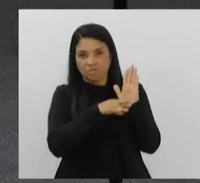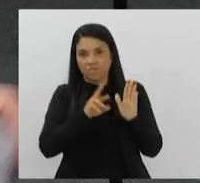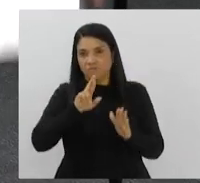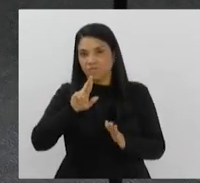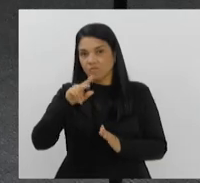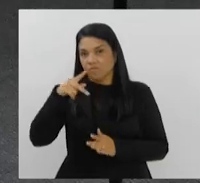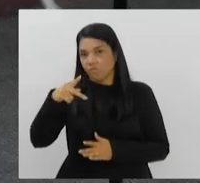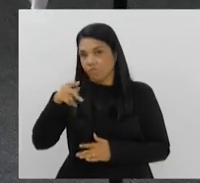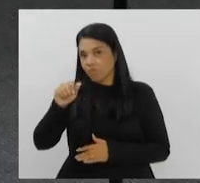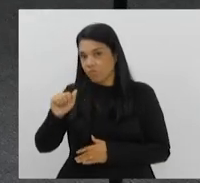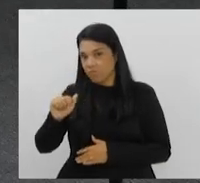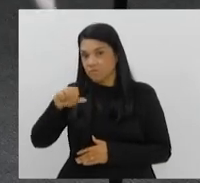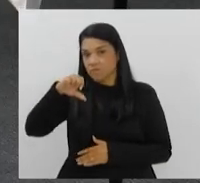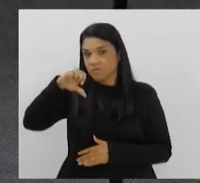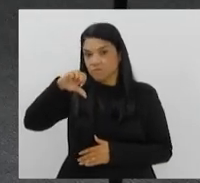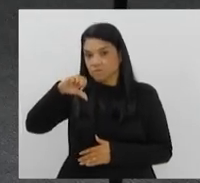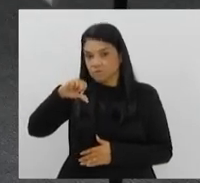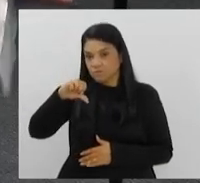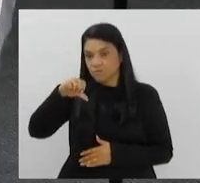para